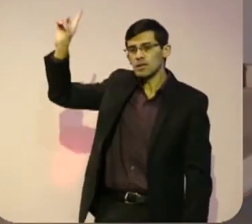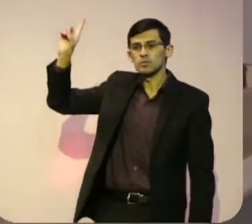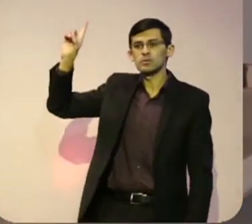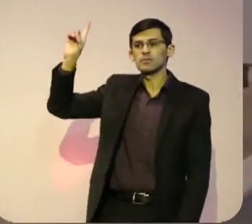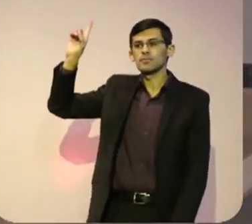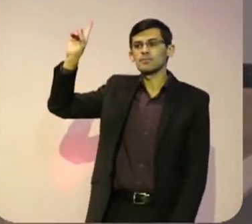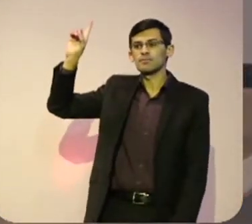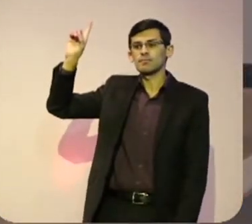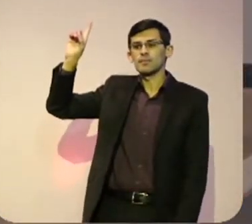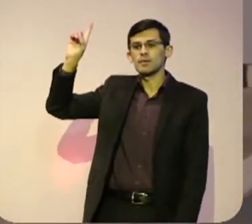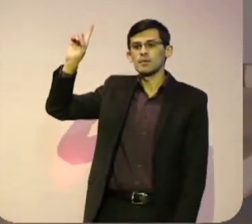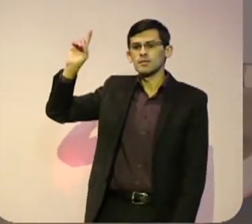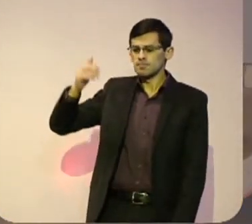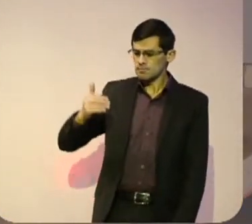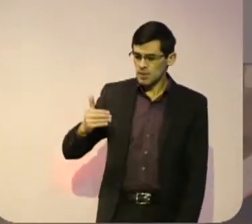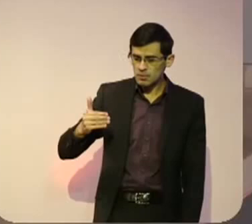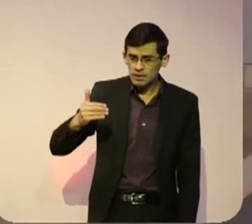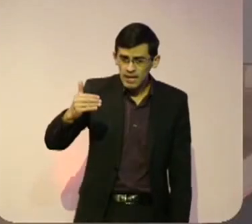permanece